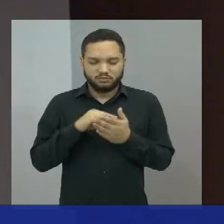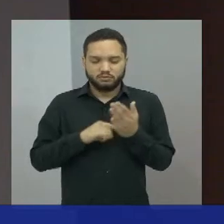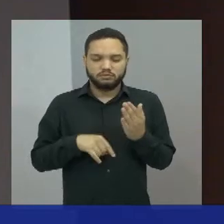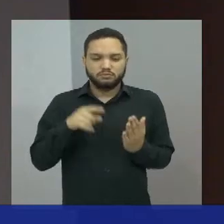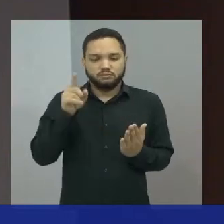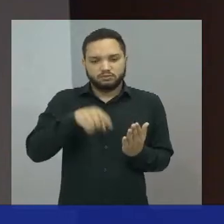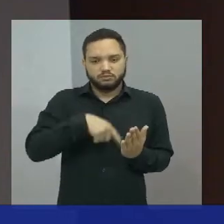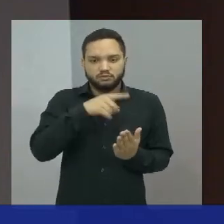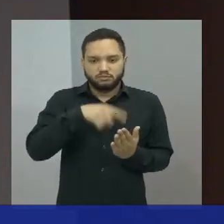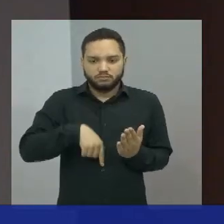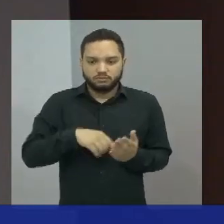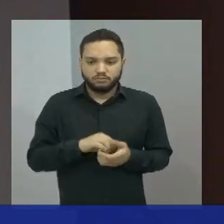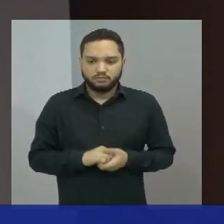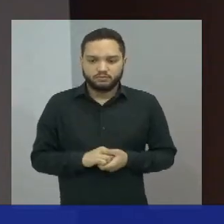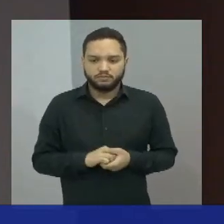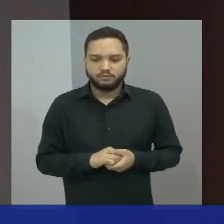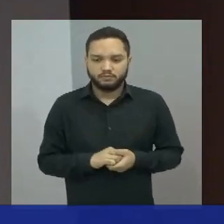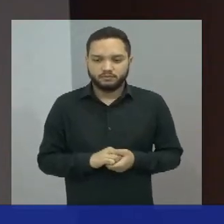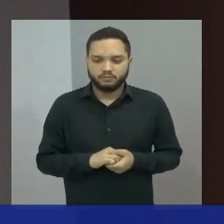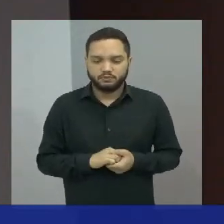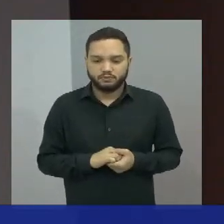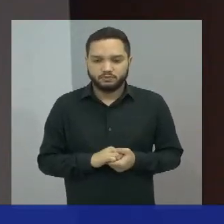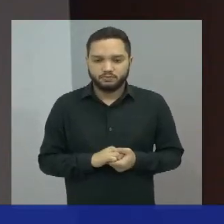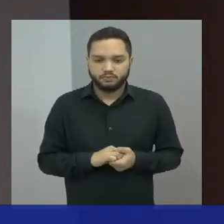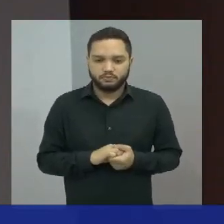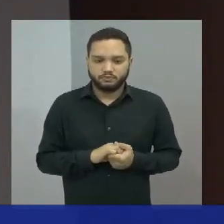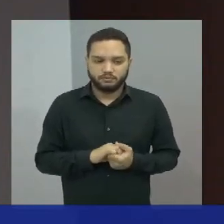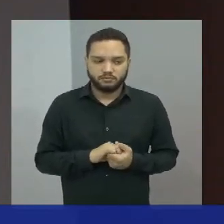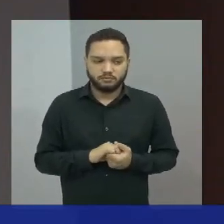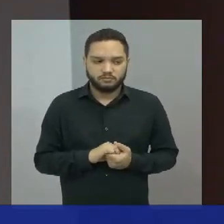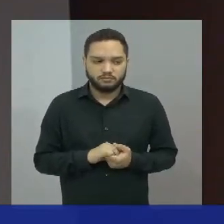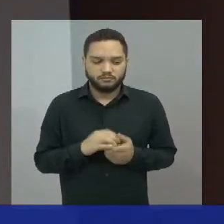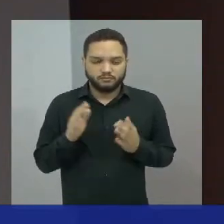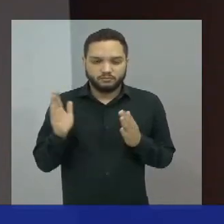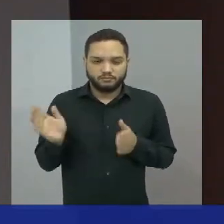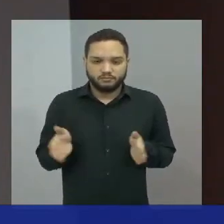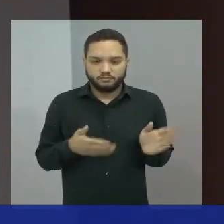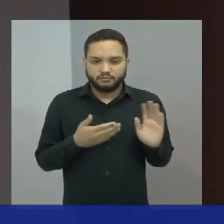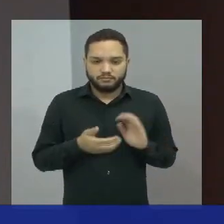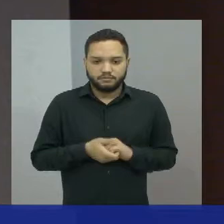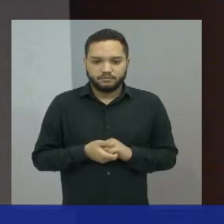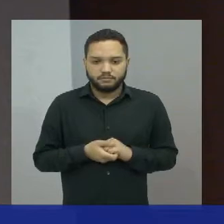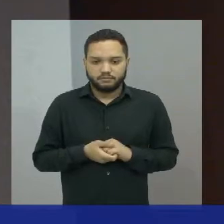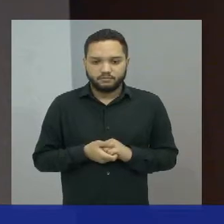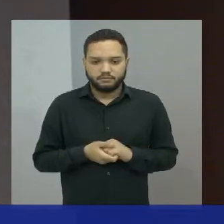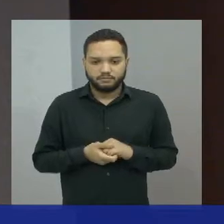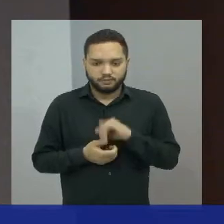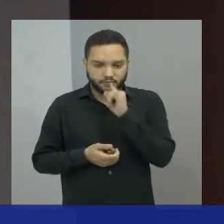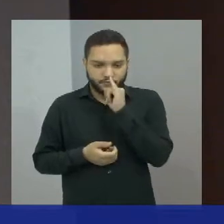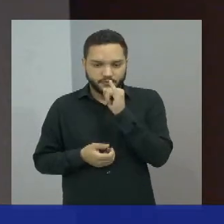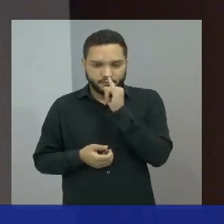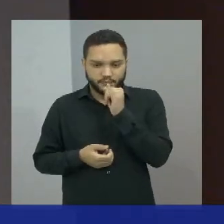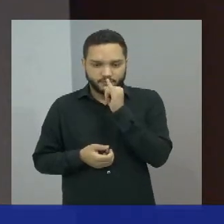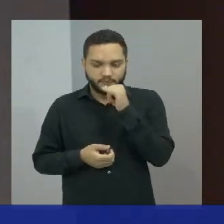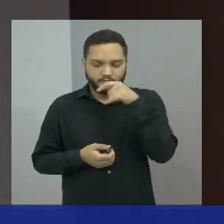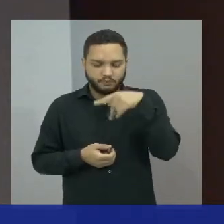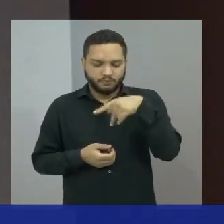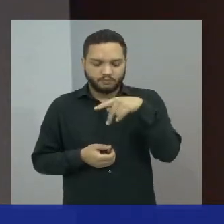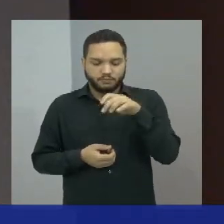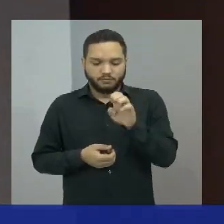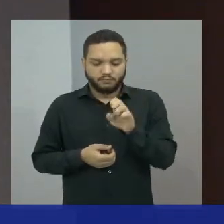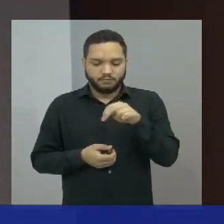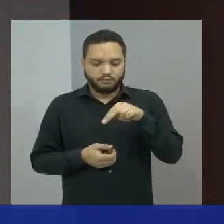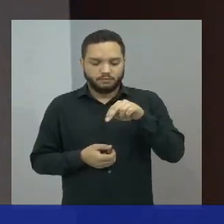certo? Vamos para o próximo. exemplo de penalidades. Nós falamos das